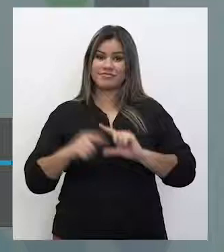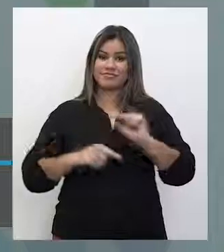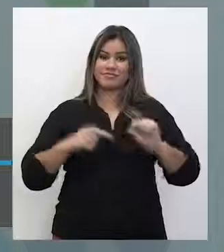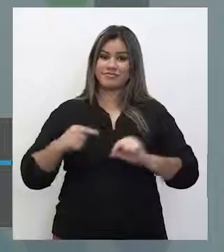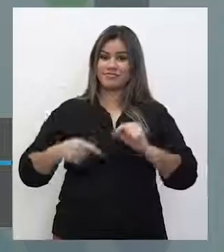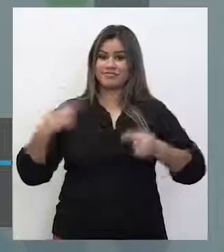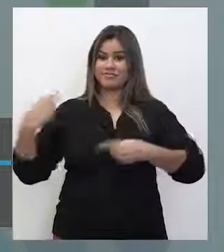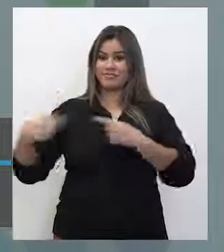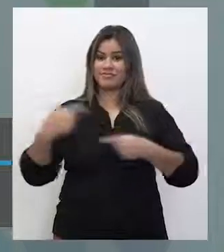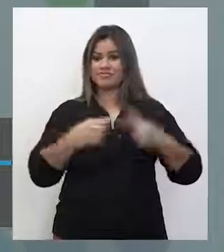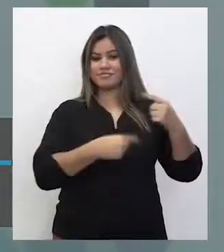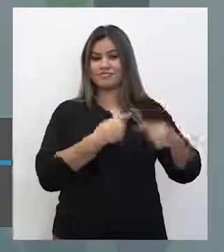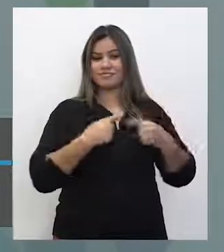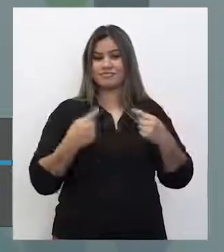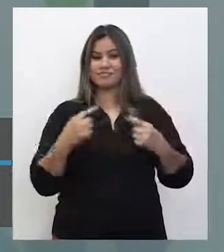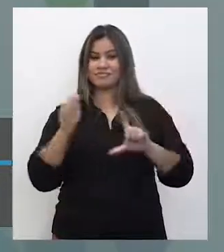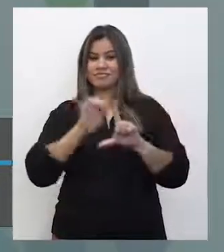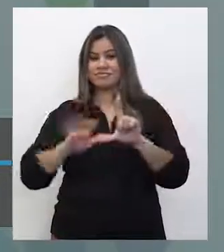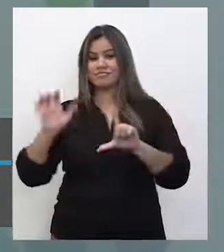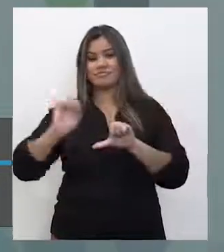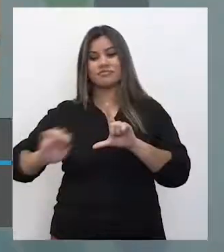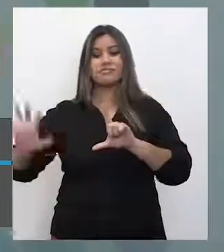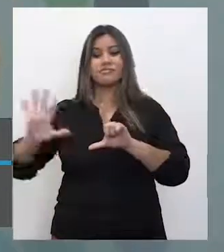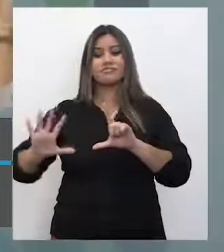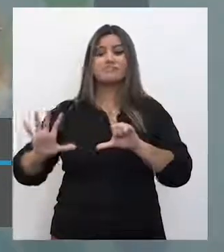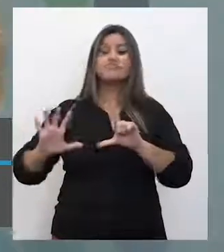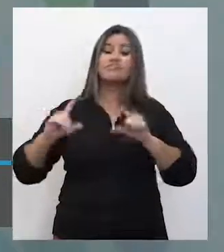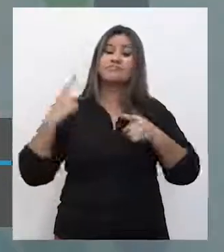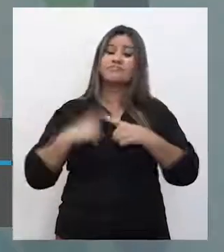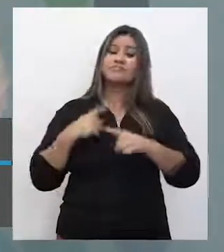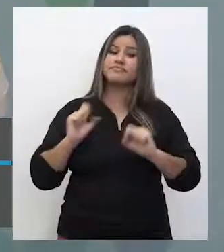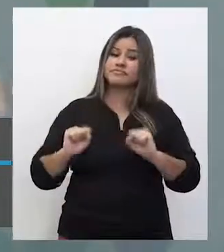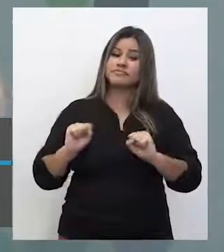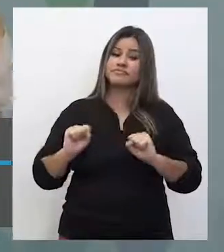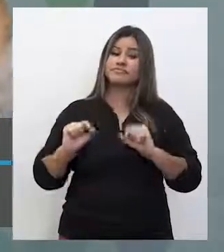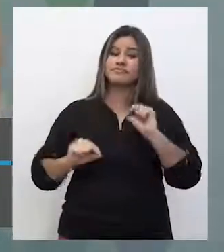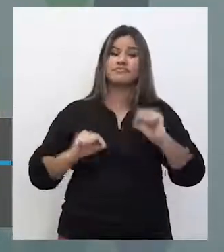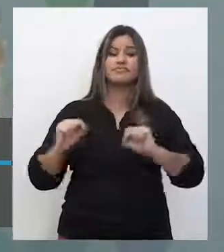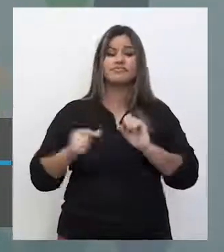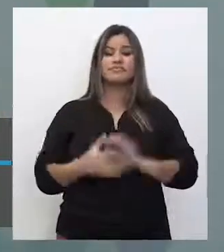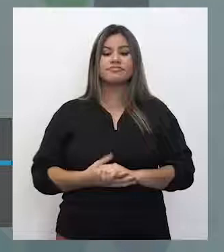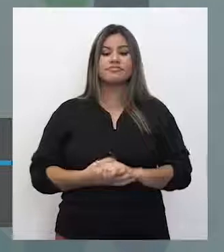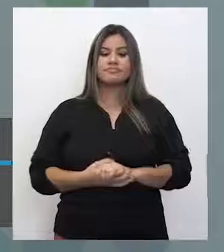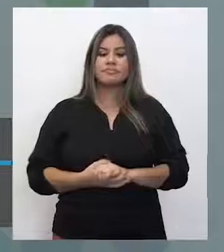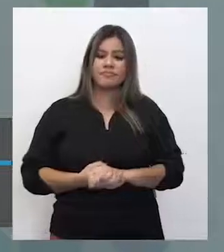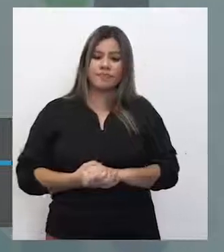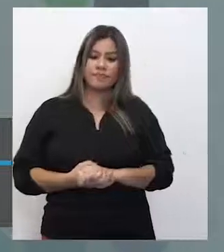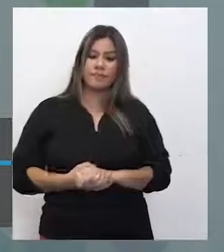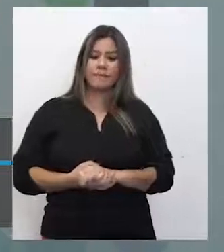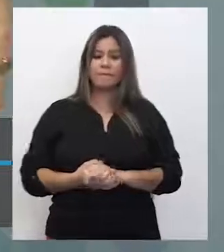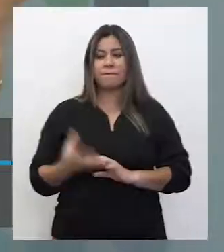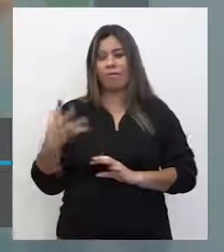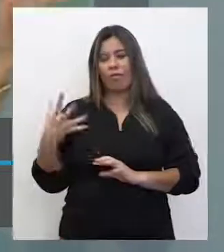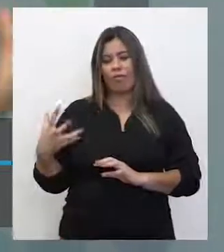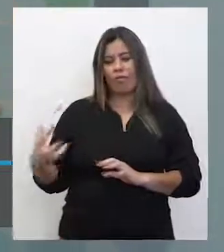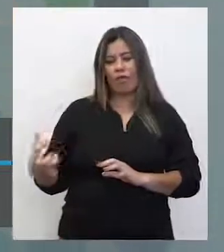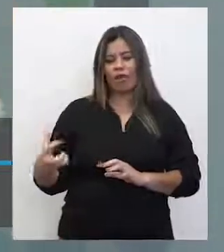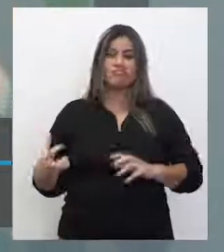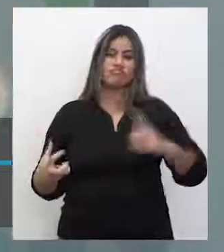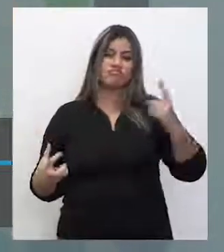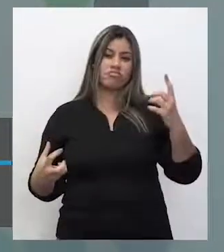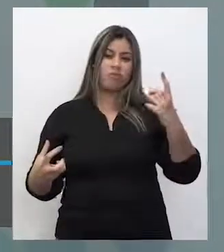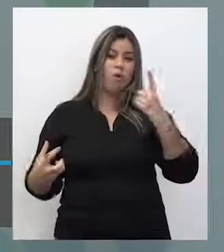gente discutir a relação desses dois lados, porque pode ser, né, por um lado uma seca, por outro lado uma